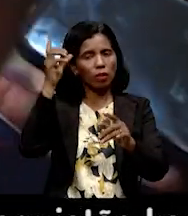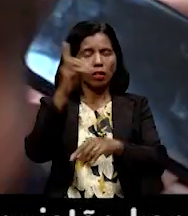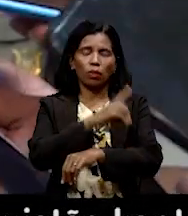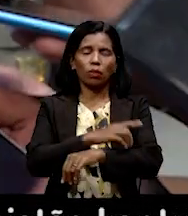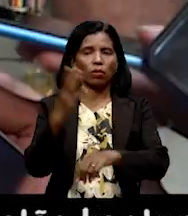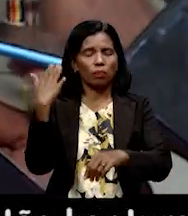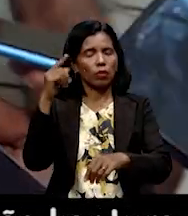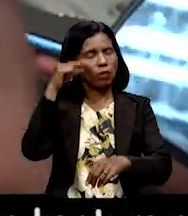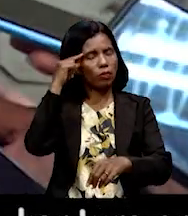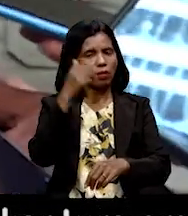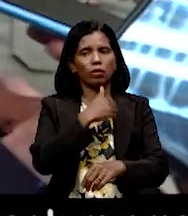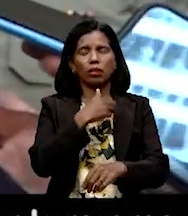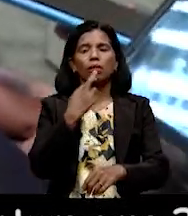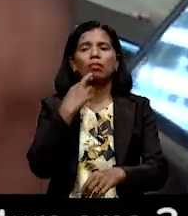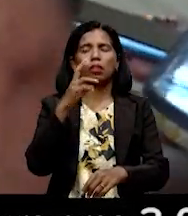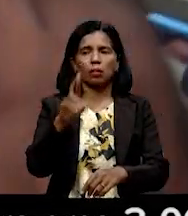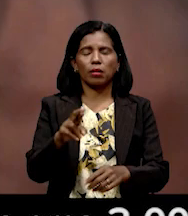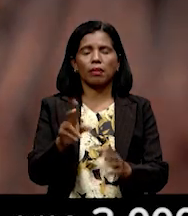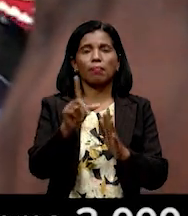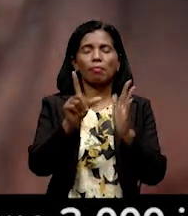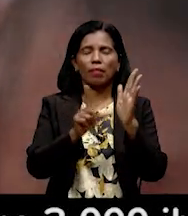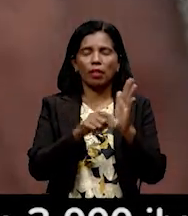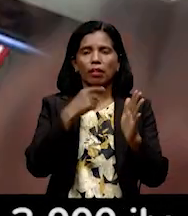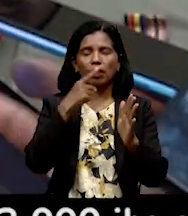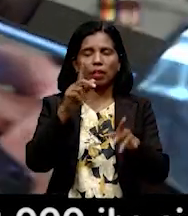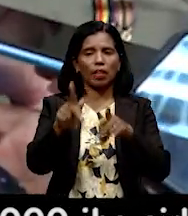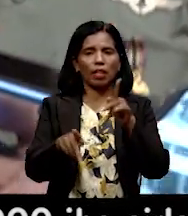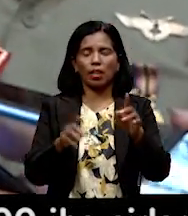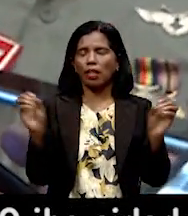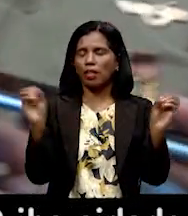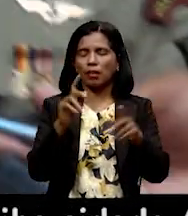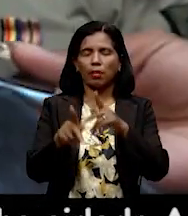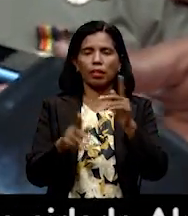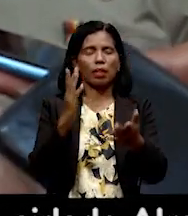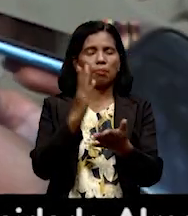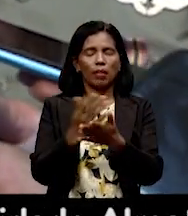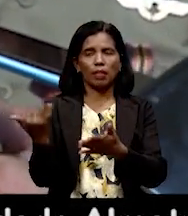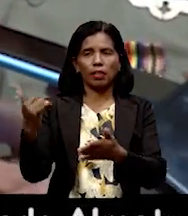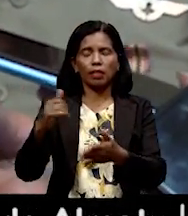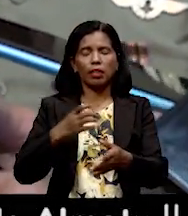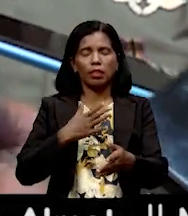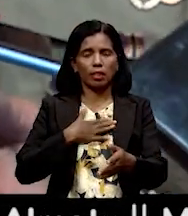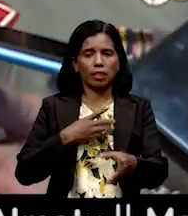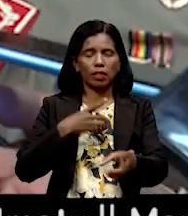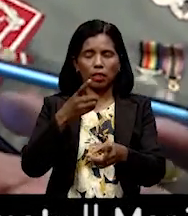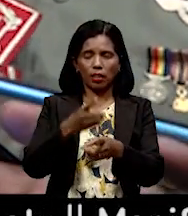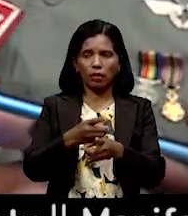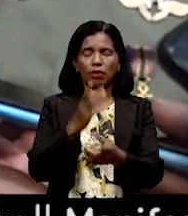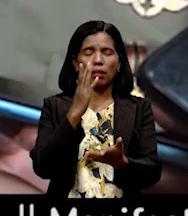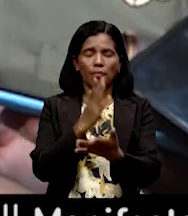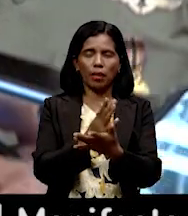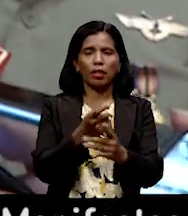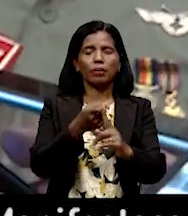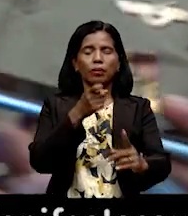governo se dau responde. Lera hateten, lai he ema ida makbel impede nia direitu, ho di reforma ho si falentil for se defeja